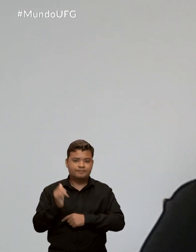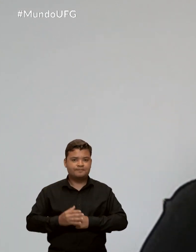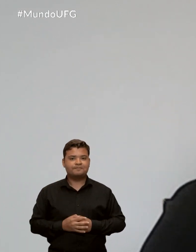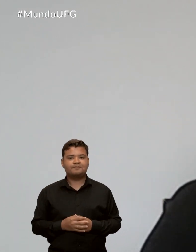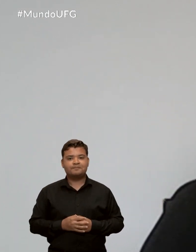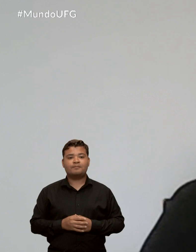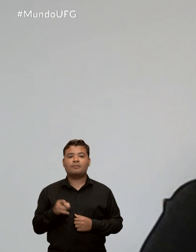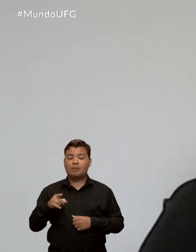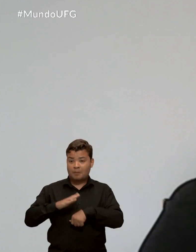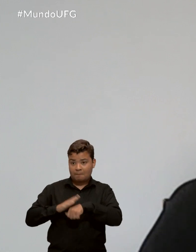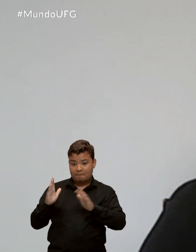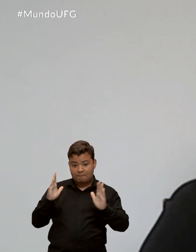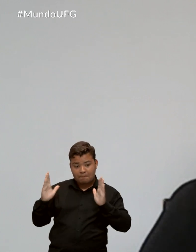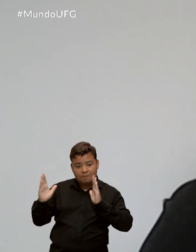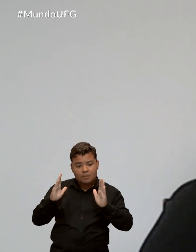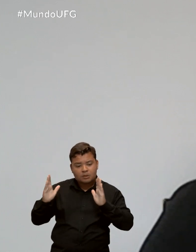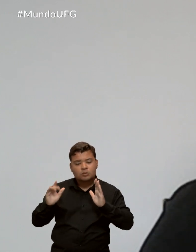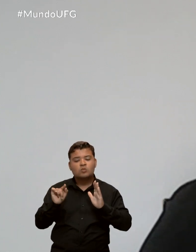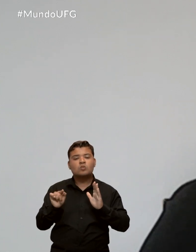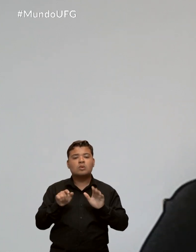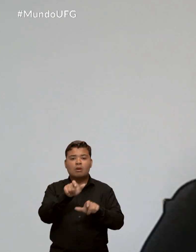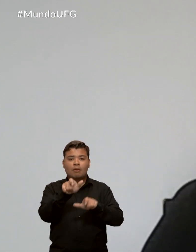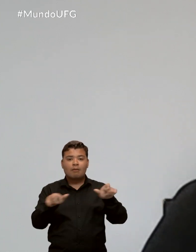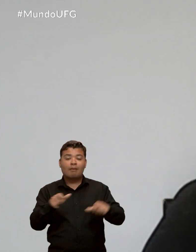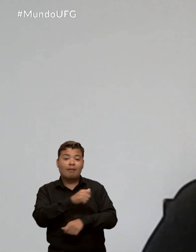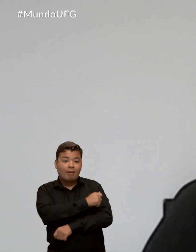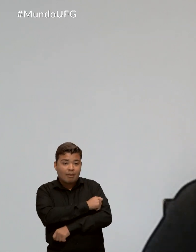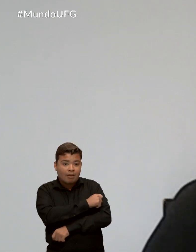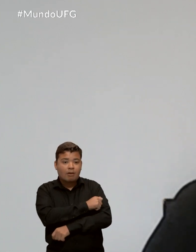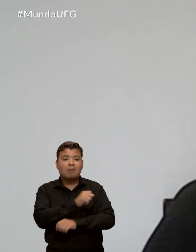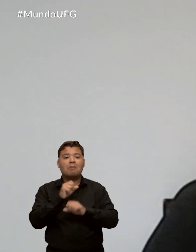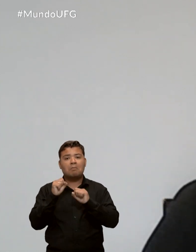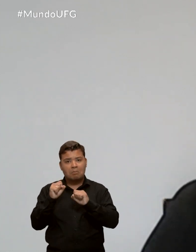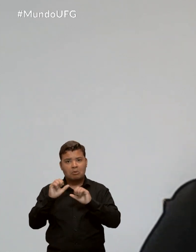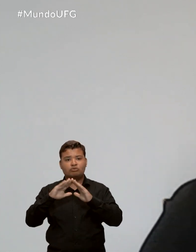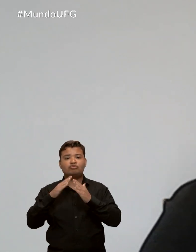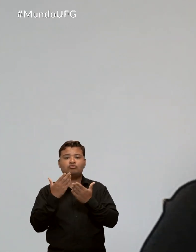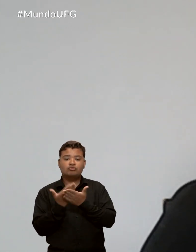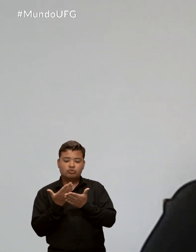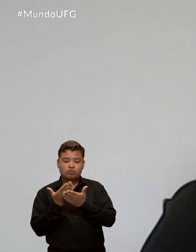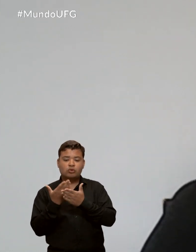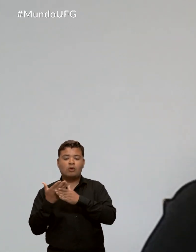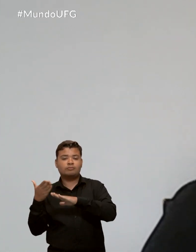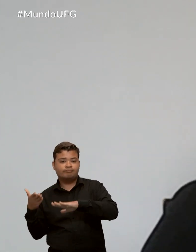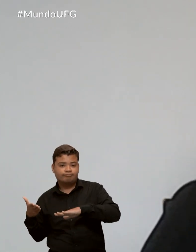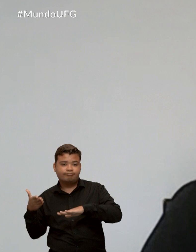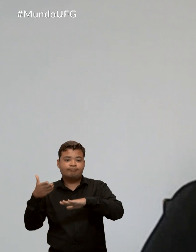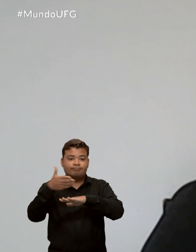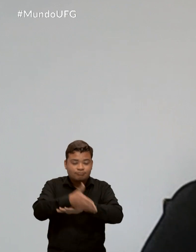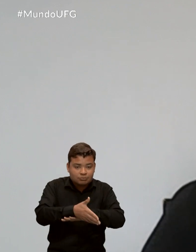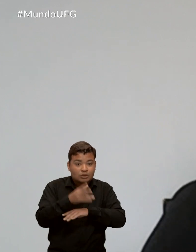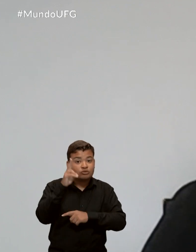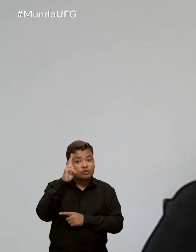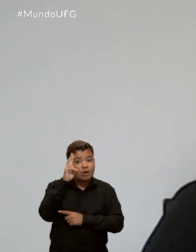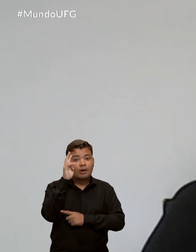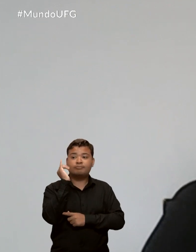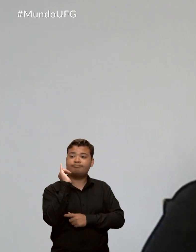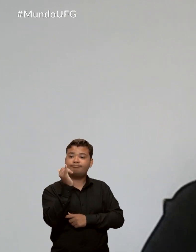nesse período, os alunos podiam ir para as escolas contar histórias em